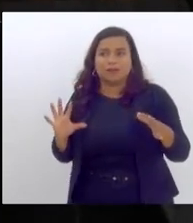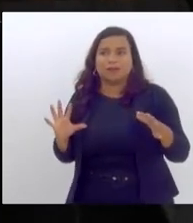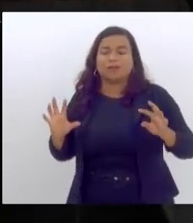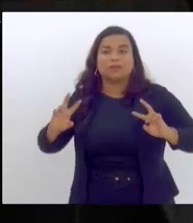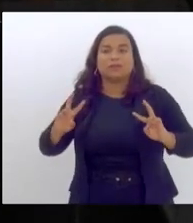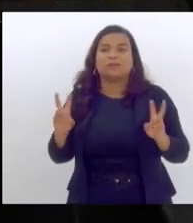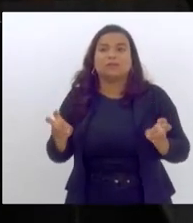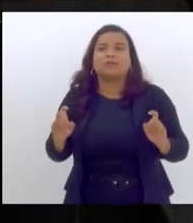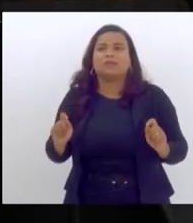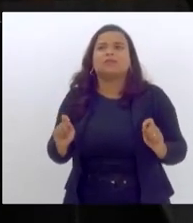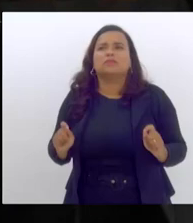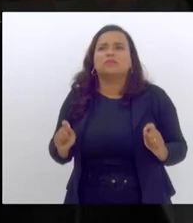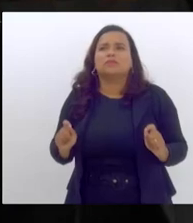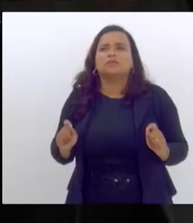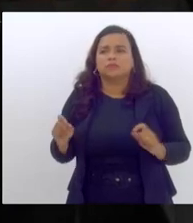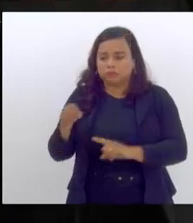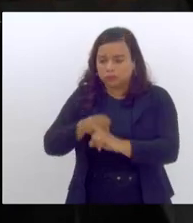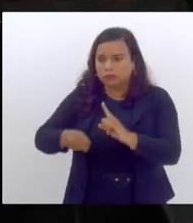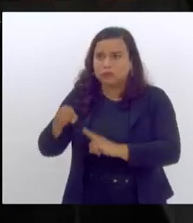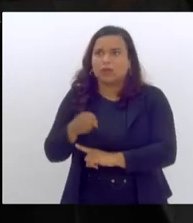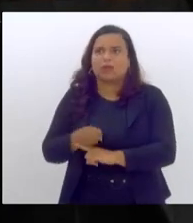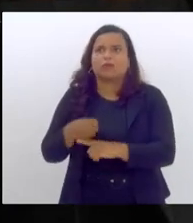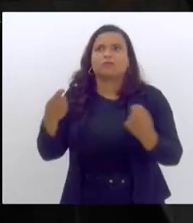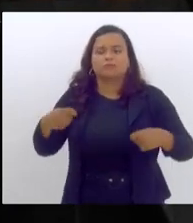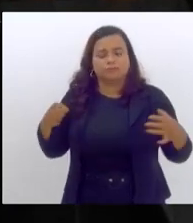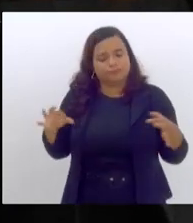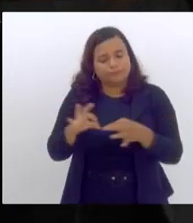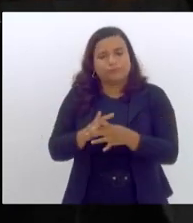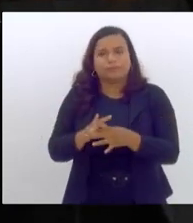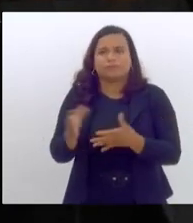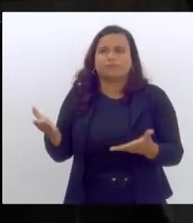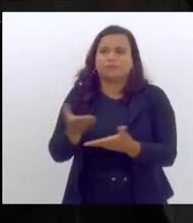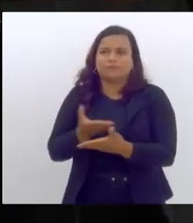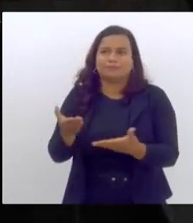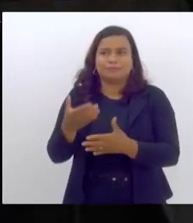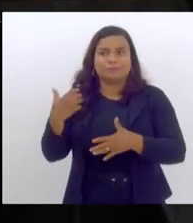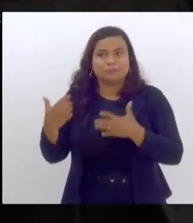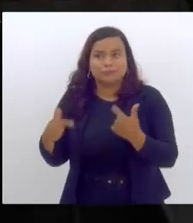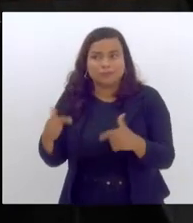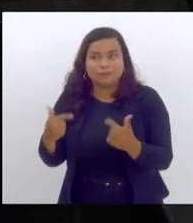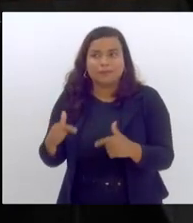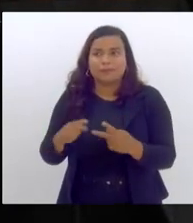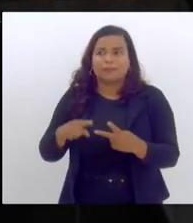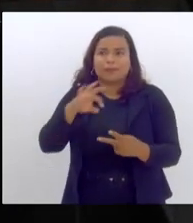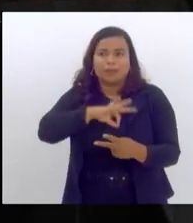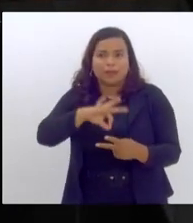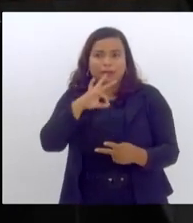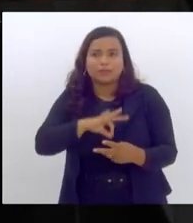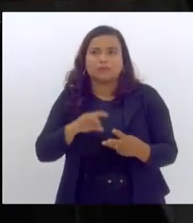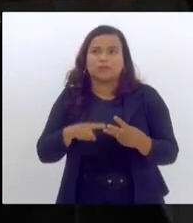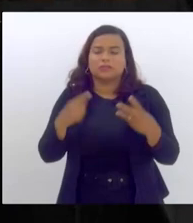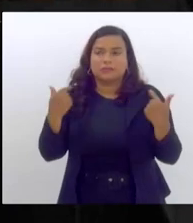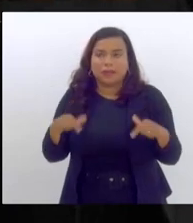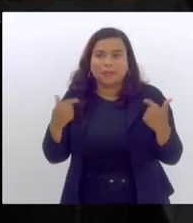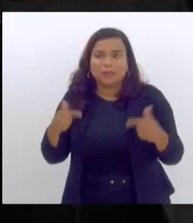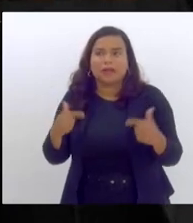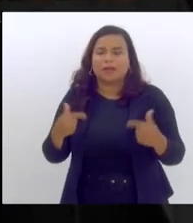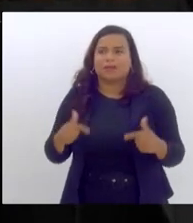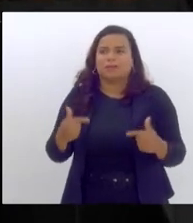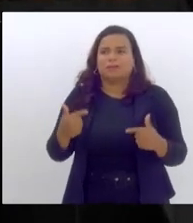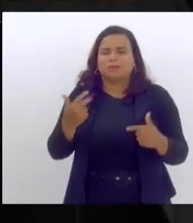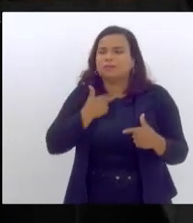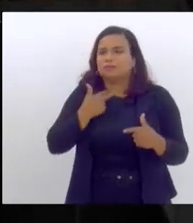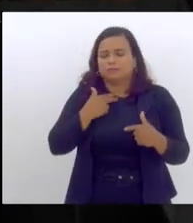questão social, do emprego, da renda, do trabalho. Não pode